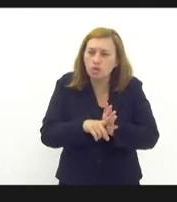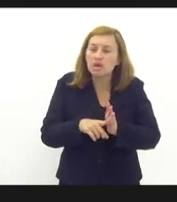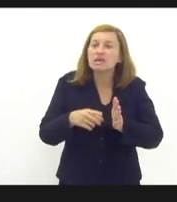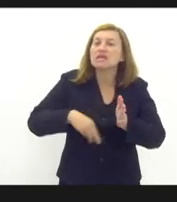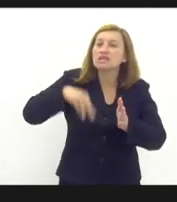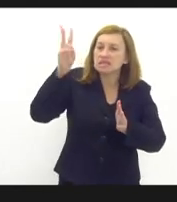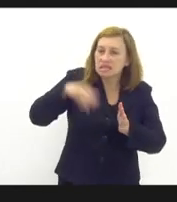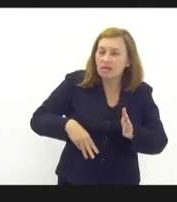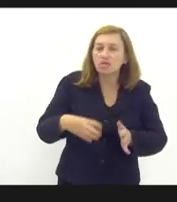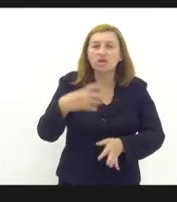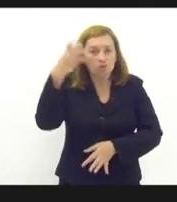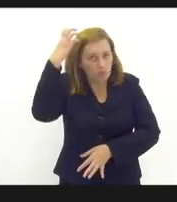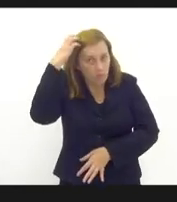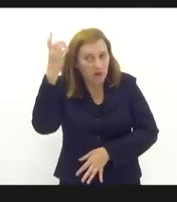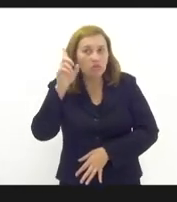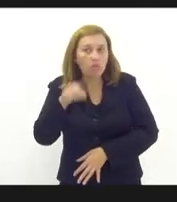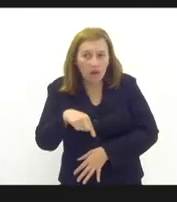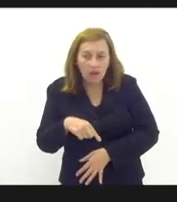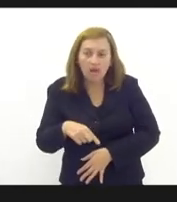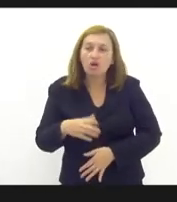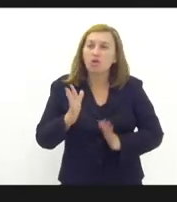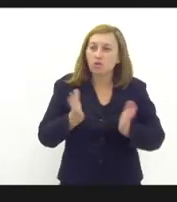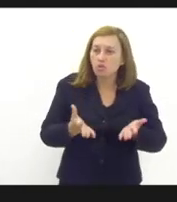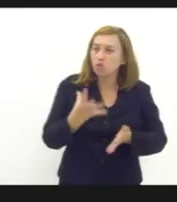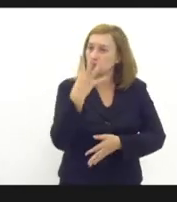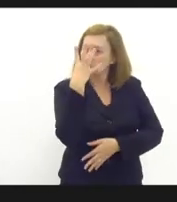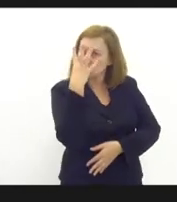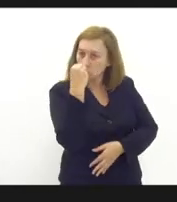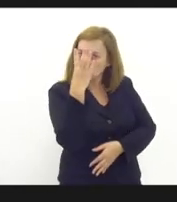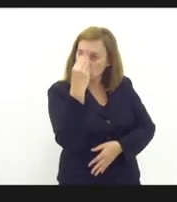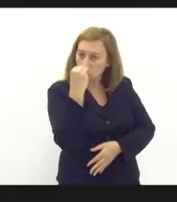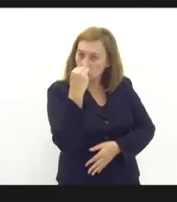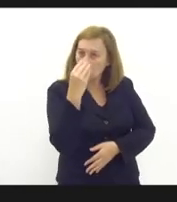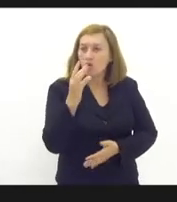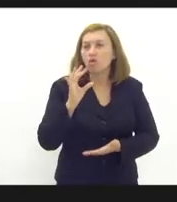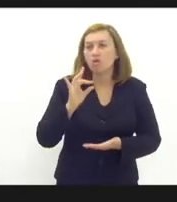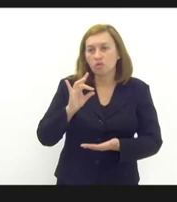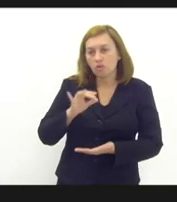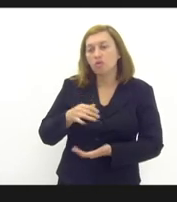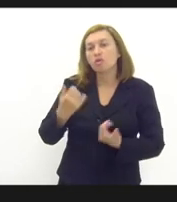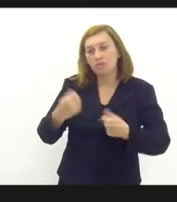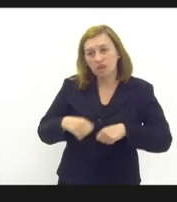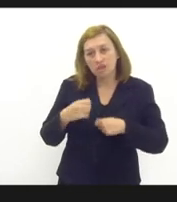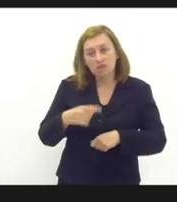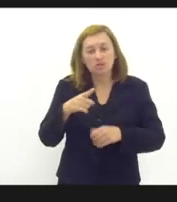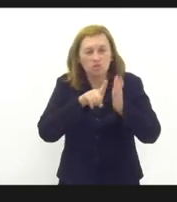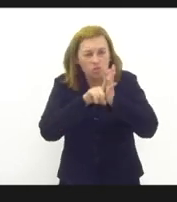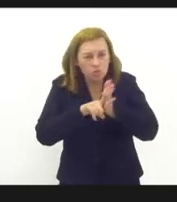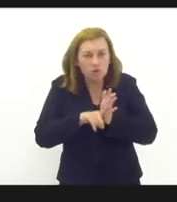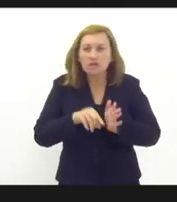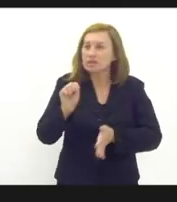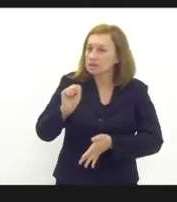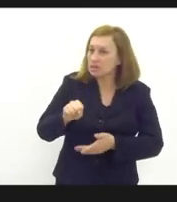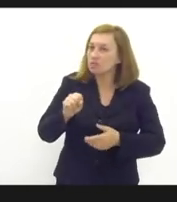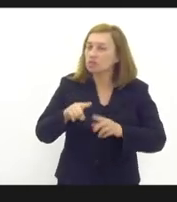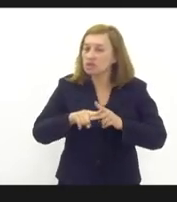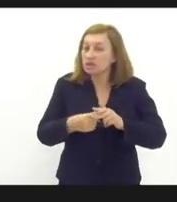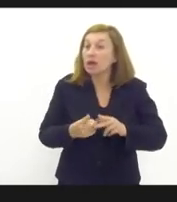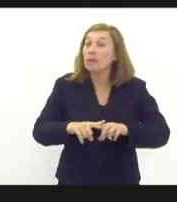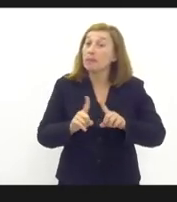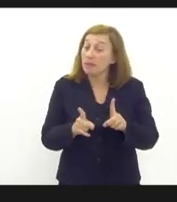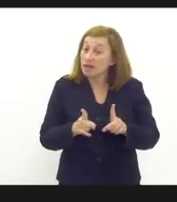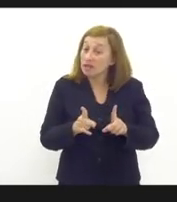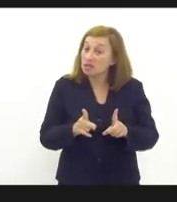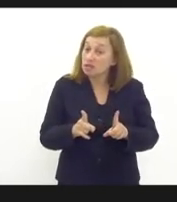toma pancada. E hoje essa questão do reconhecimento por foto precisa ser revista, algumas coisas, precisa. Mas é